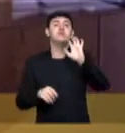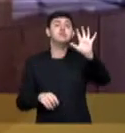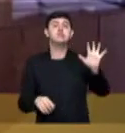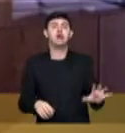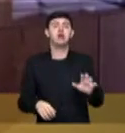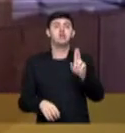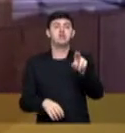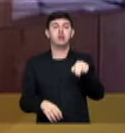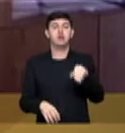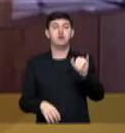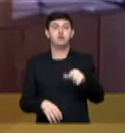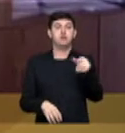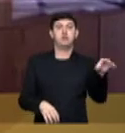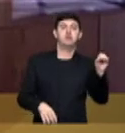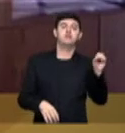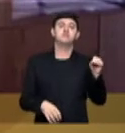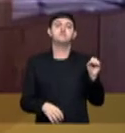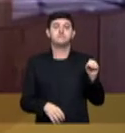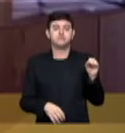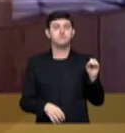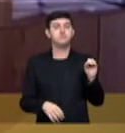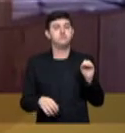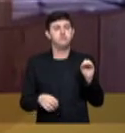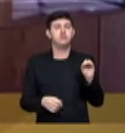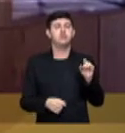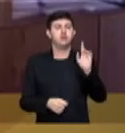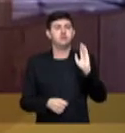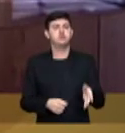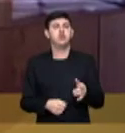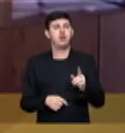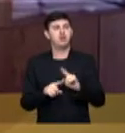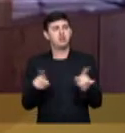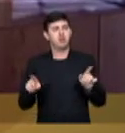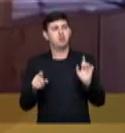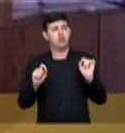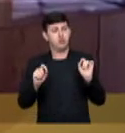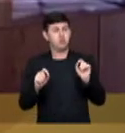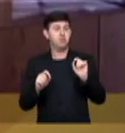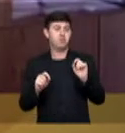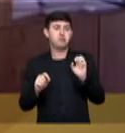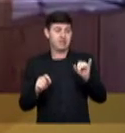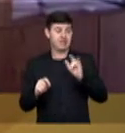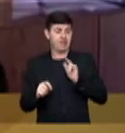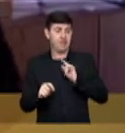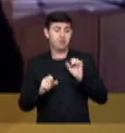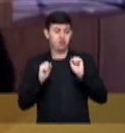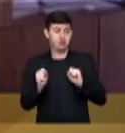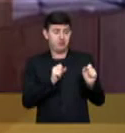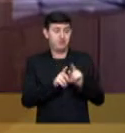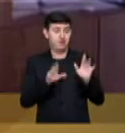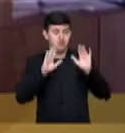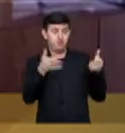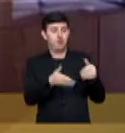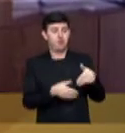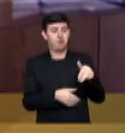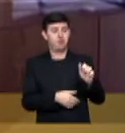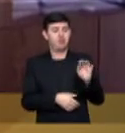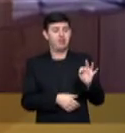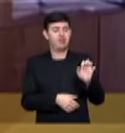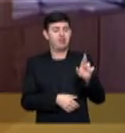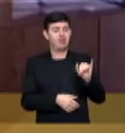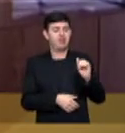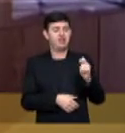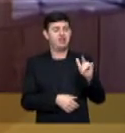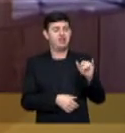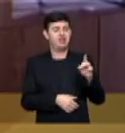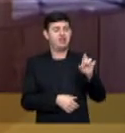publicidade comercial. Se houvesse, poderíamos entrar tão somente na materialidade, mas não existe. E como se não bastasse, a lei também viola o